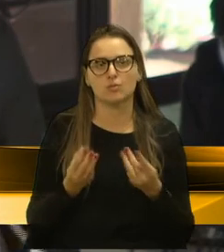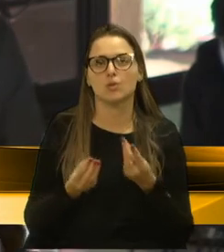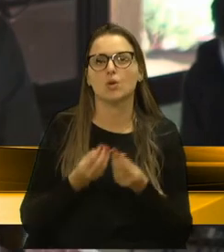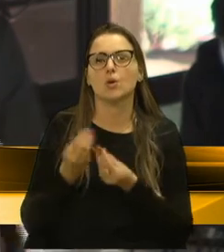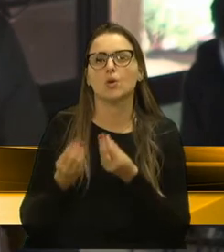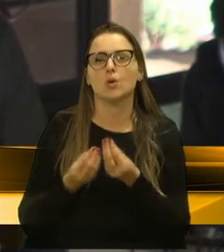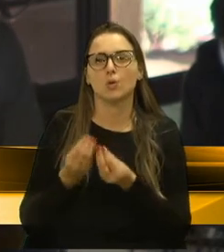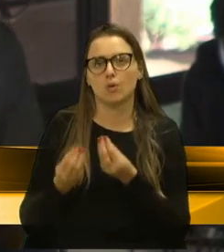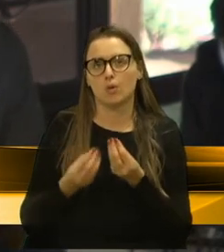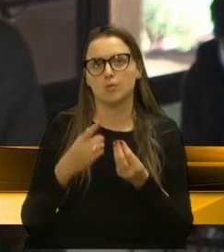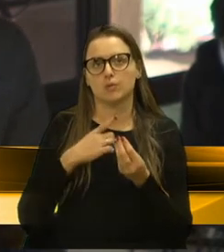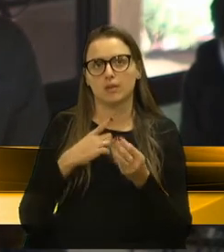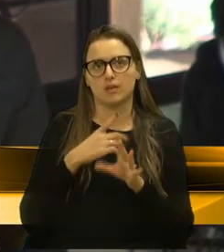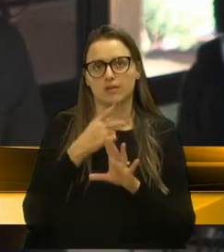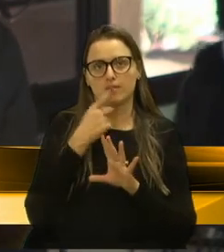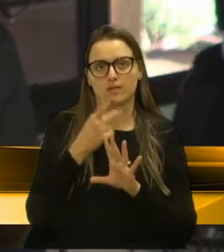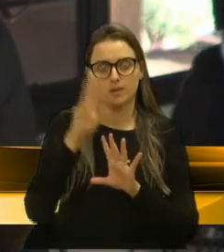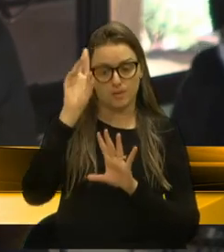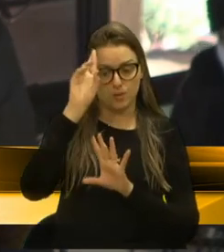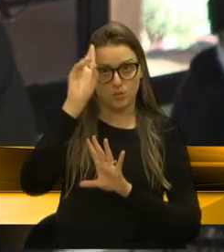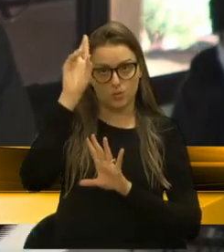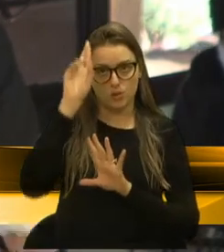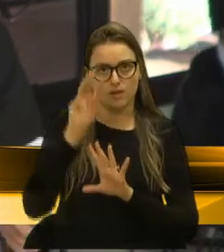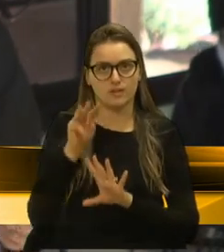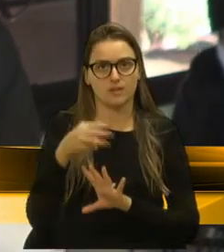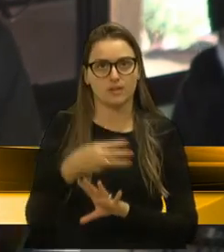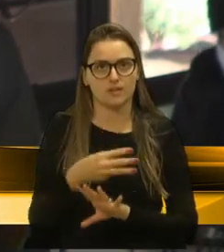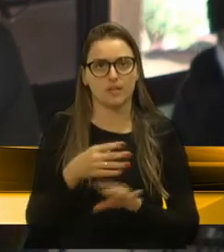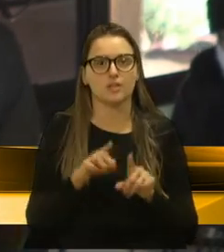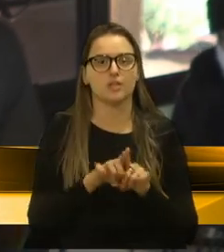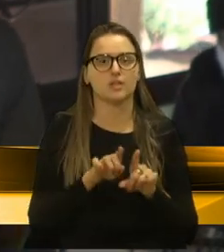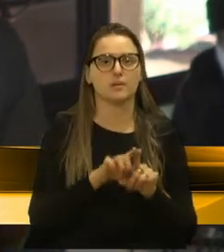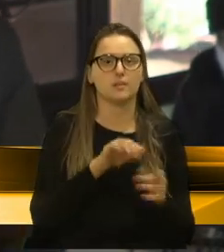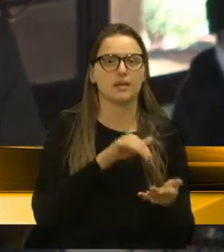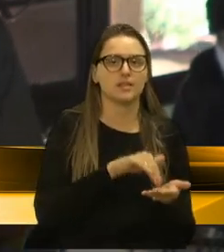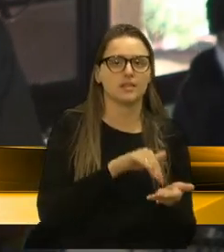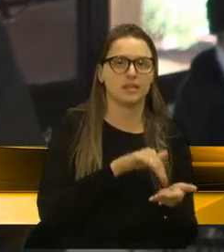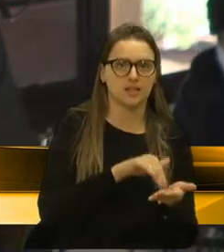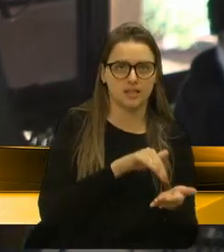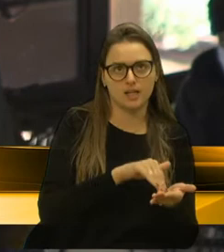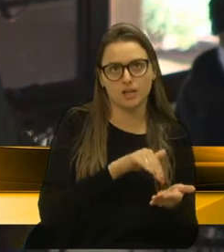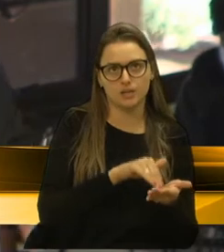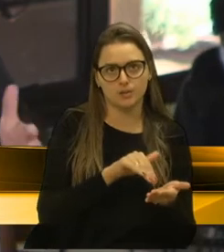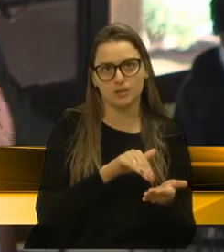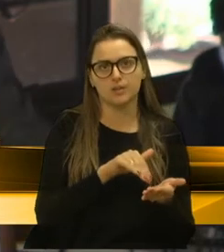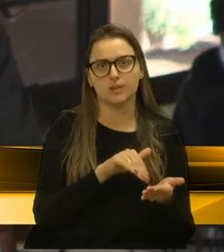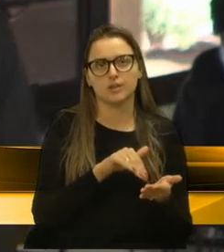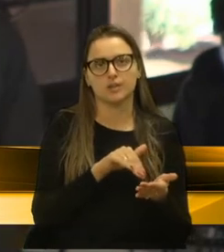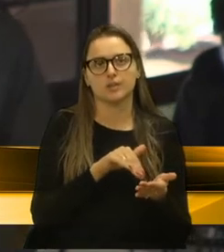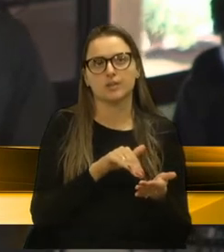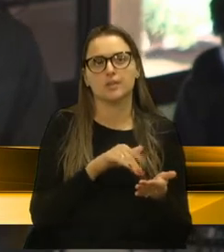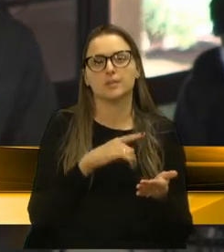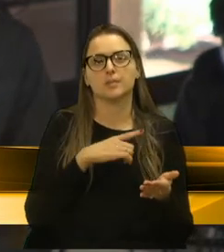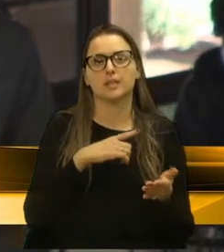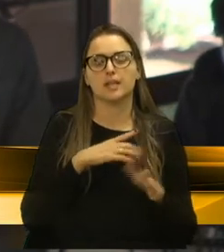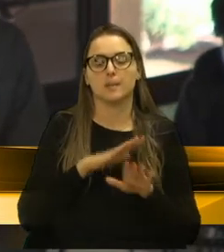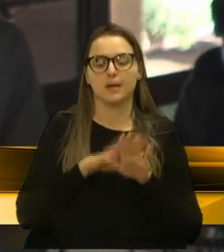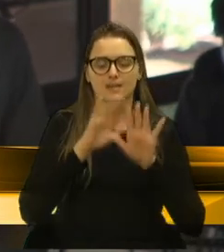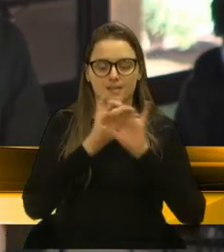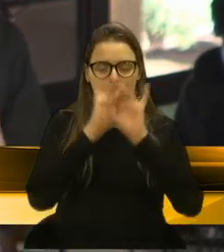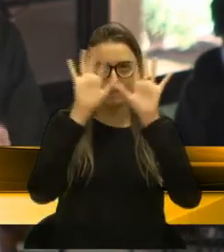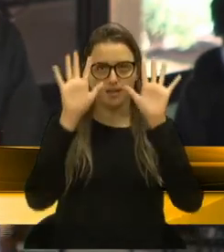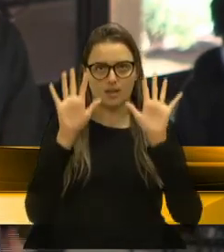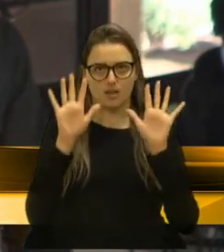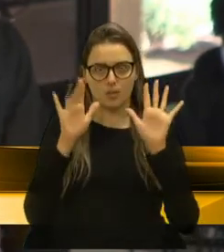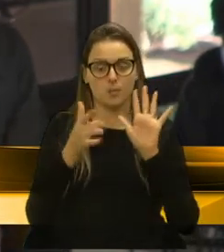foram colocados pelo diretor da Visat e pelo secretário para que seja de maior transparência possível,